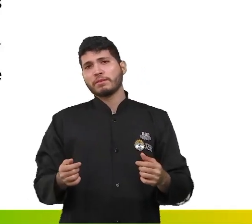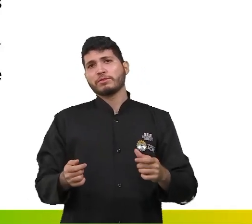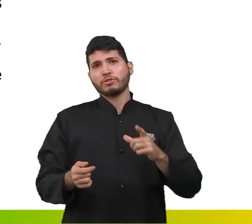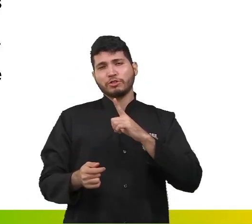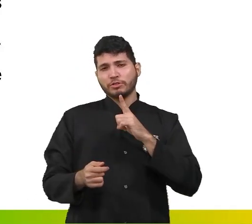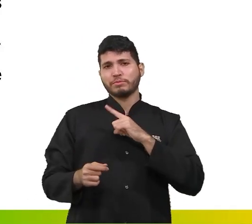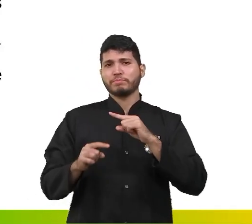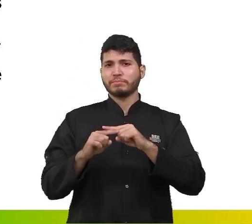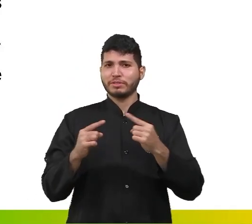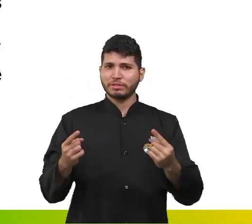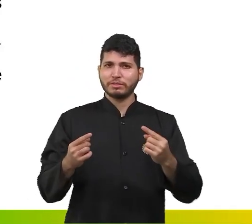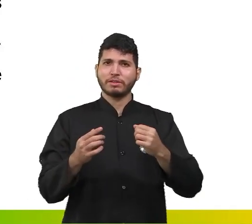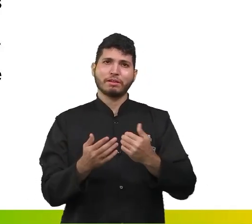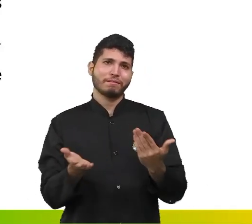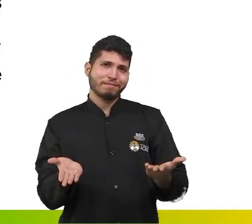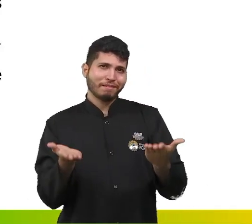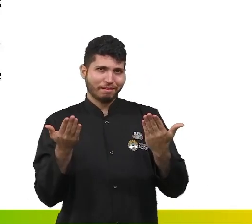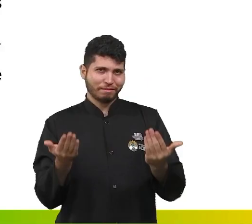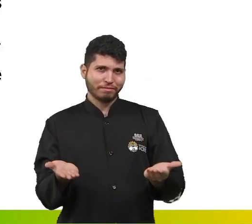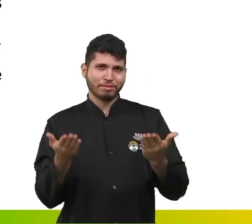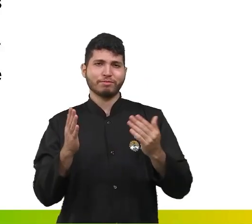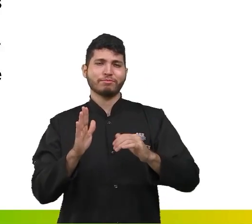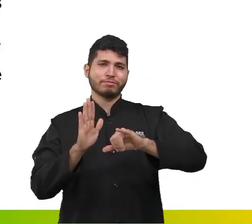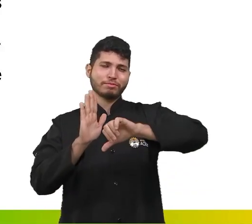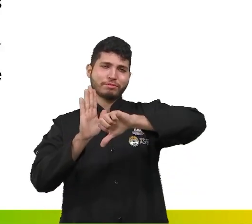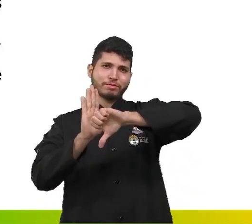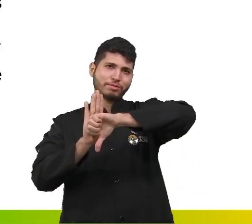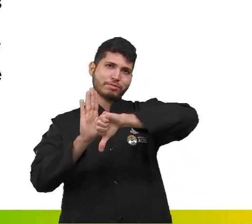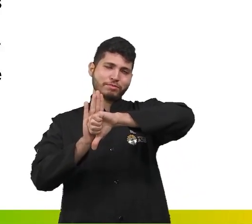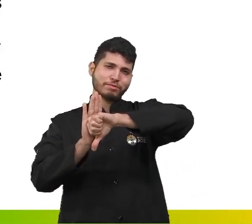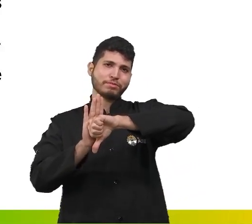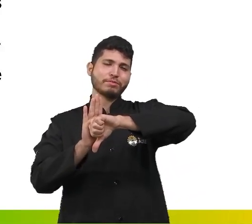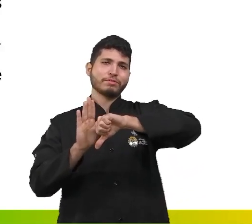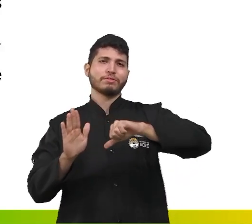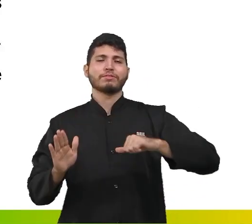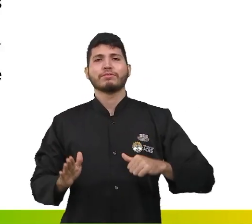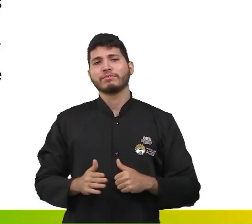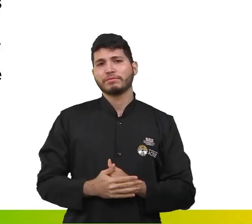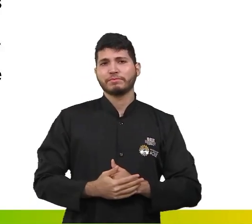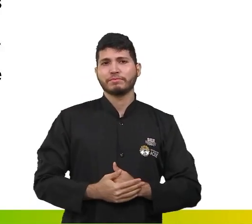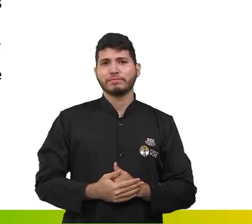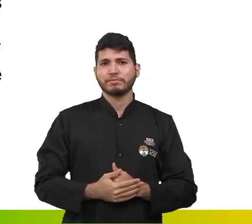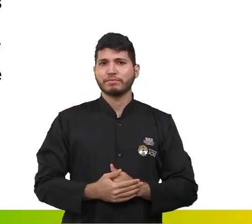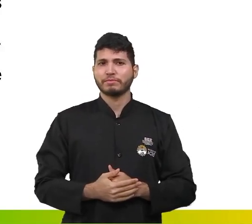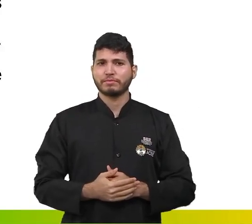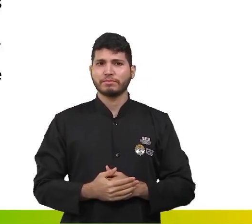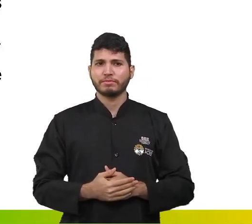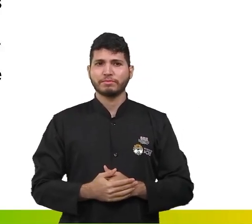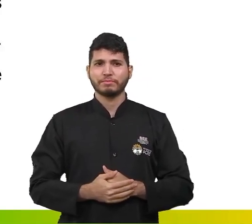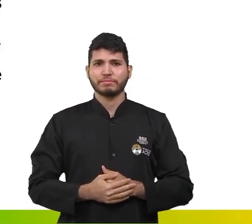da honra. Esses crimes seriam motivados por amor ou uma forte